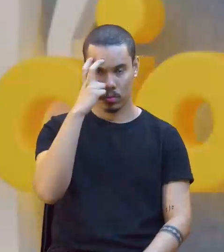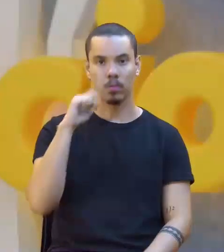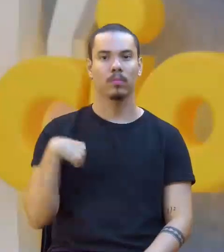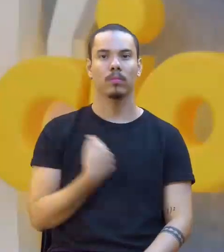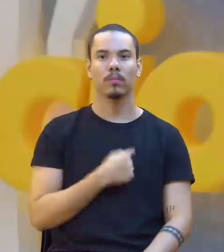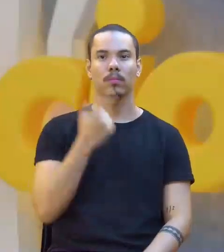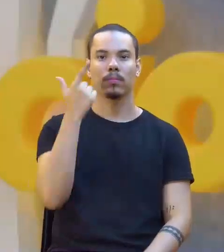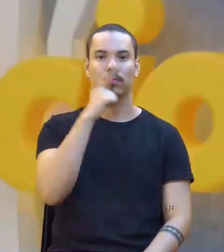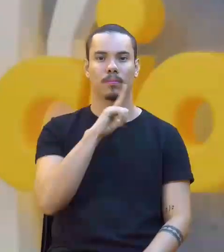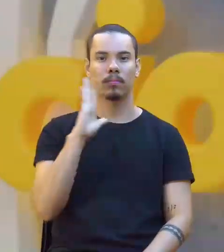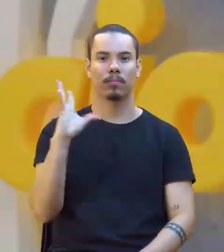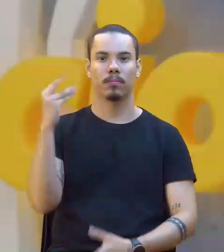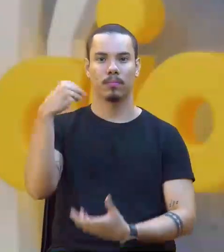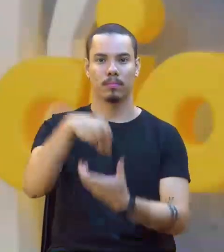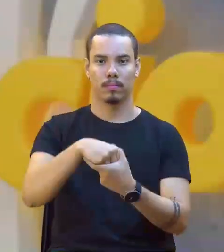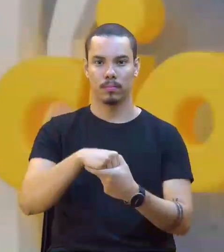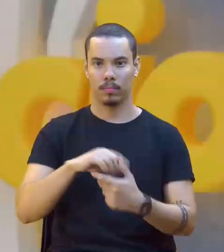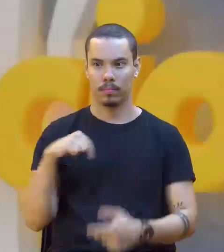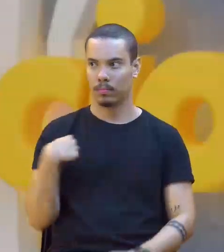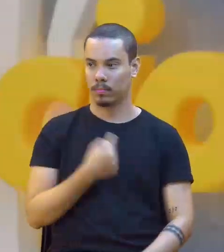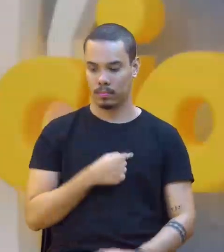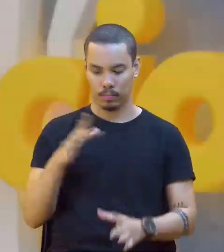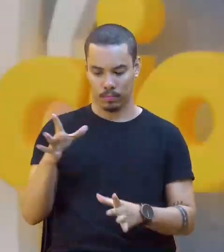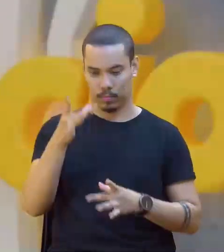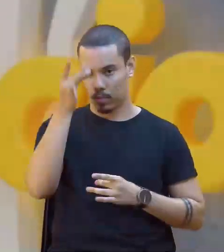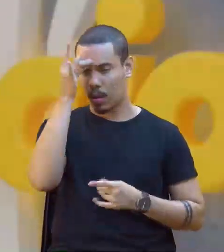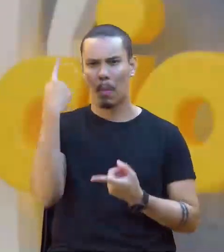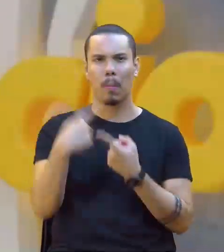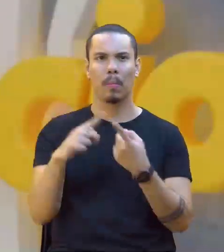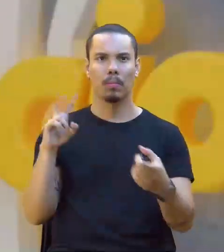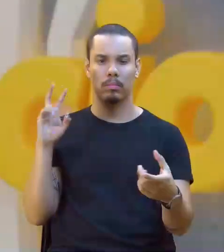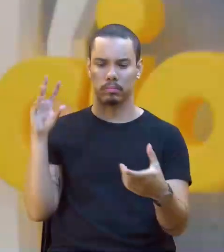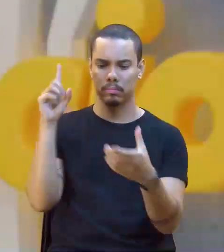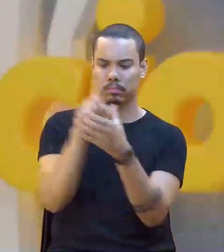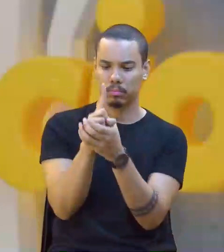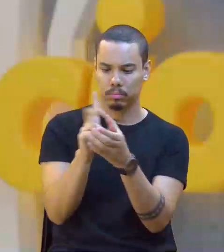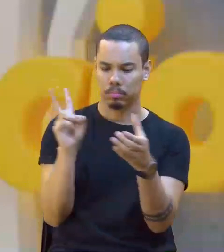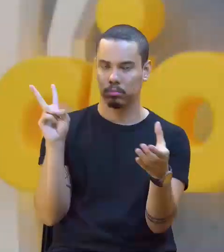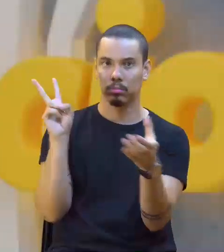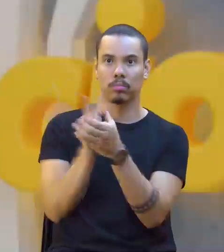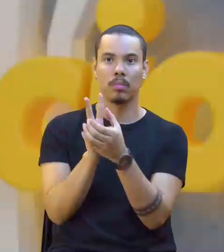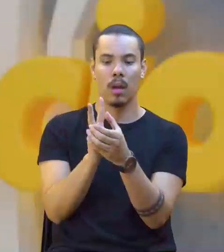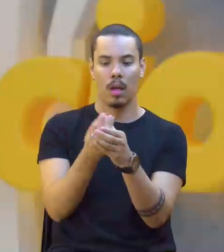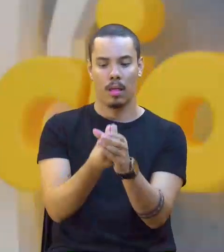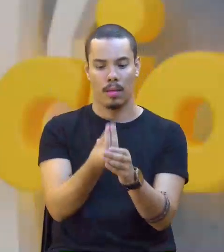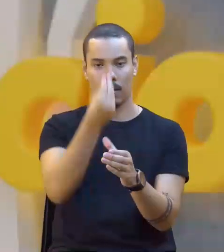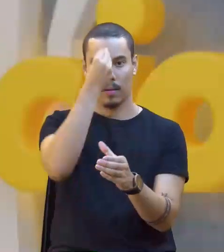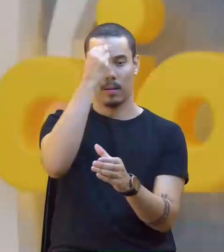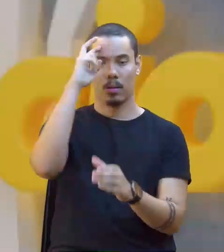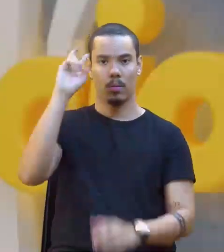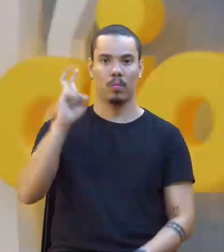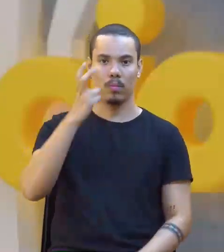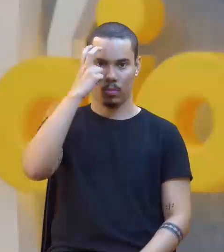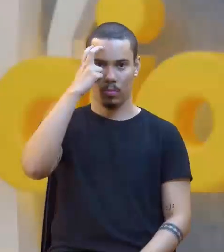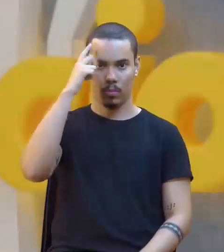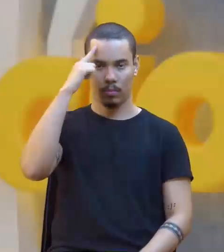posto para dentro. Quando eu falo ser posto para dentro, vai para a minha consciência, vai para a minha formação da minha